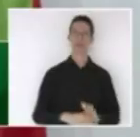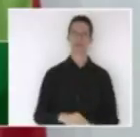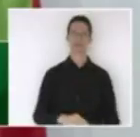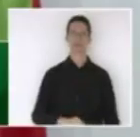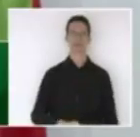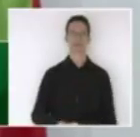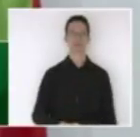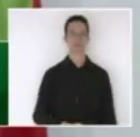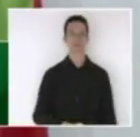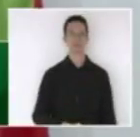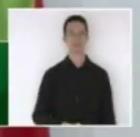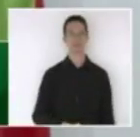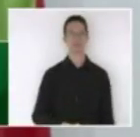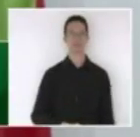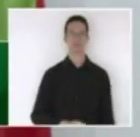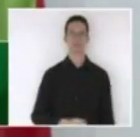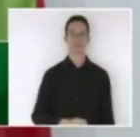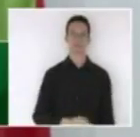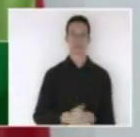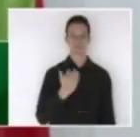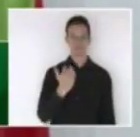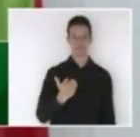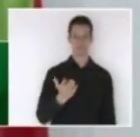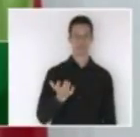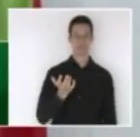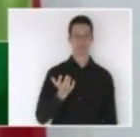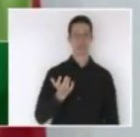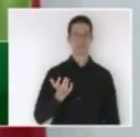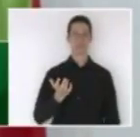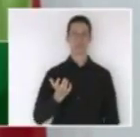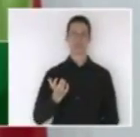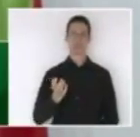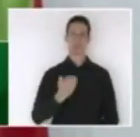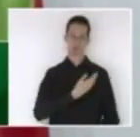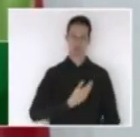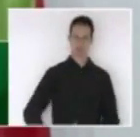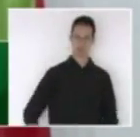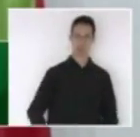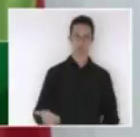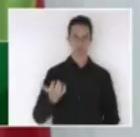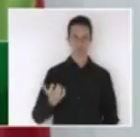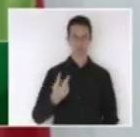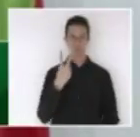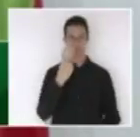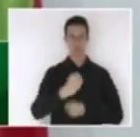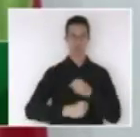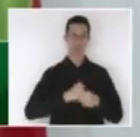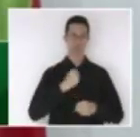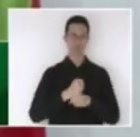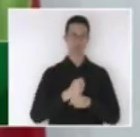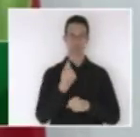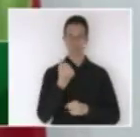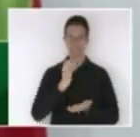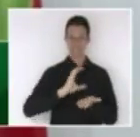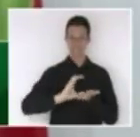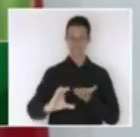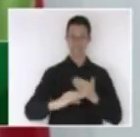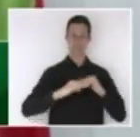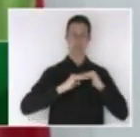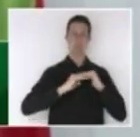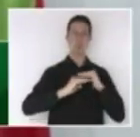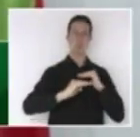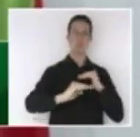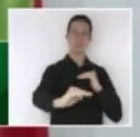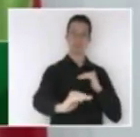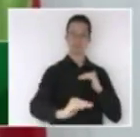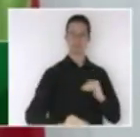Valduga, congelando para 2 anos os investimentos em saúde e educação, que vai penalizar a população que mais